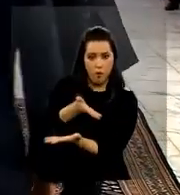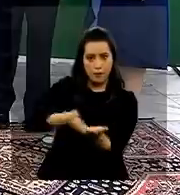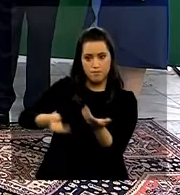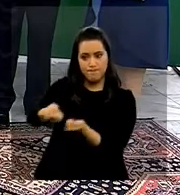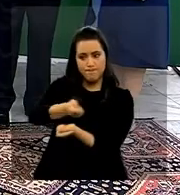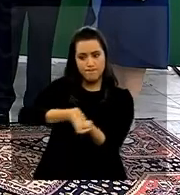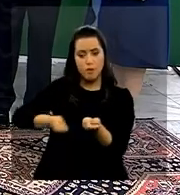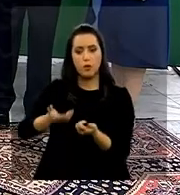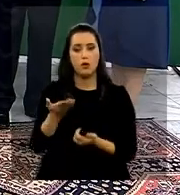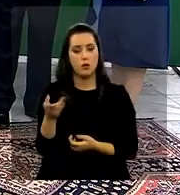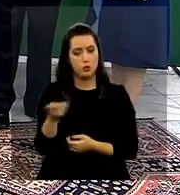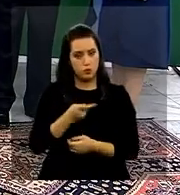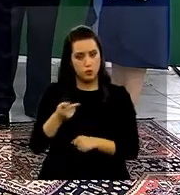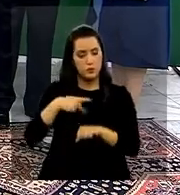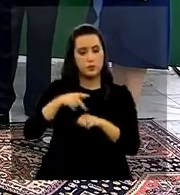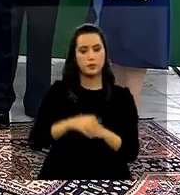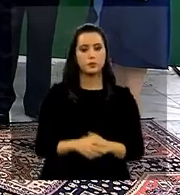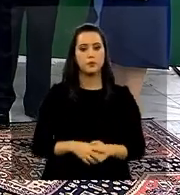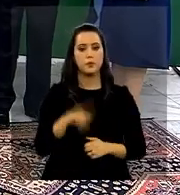Vemos aí